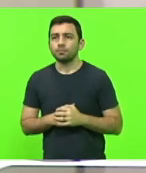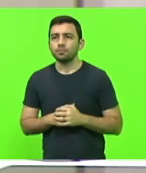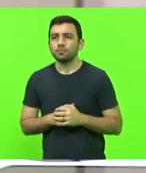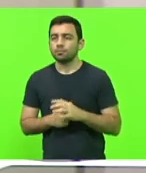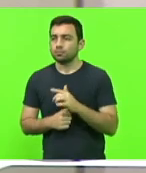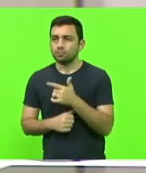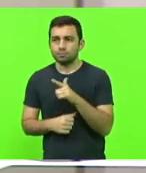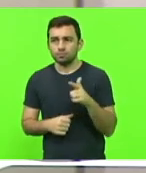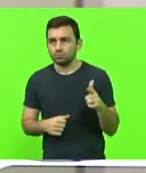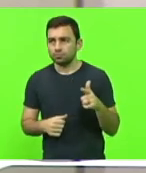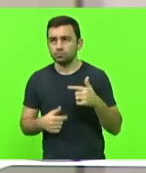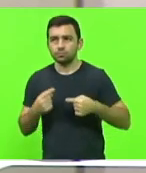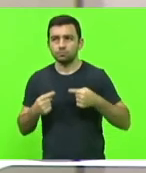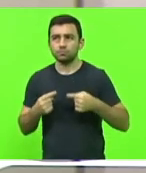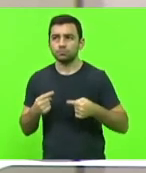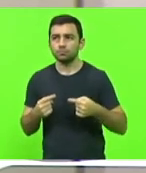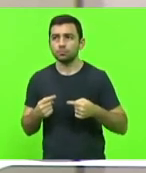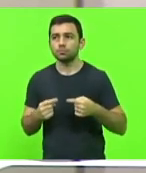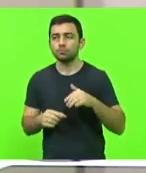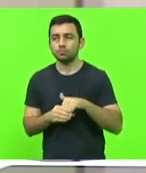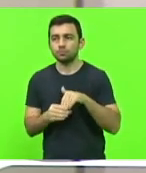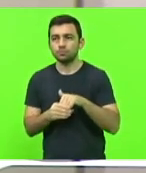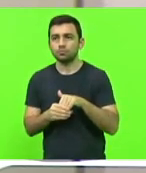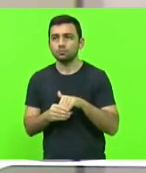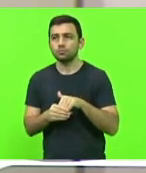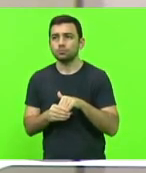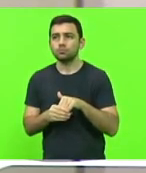Não havendo quem queira discutir, em votação.